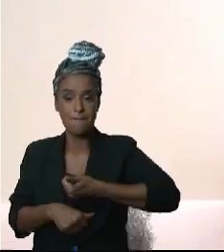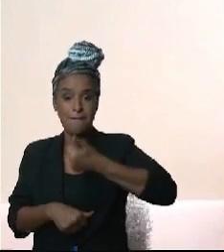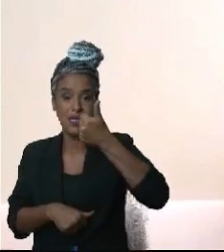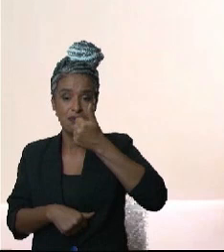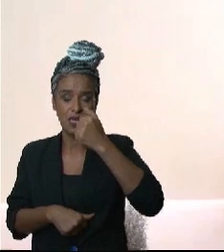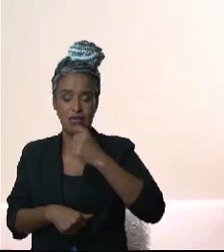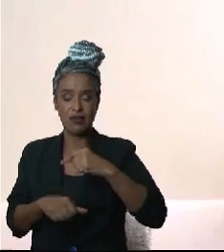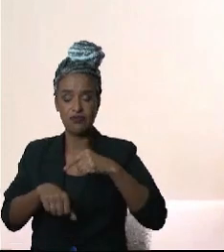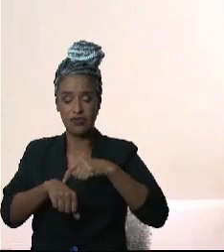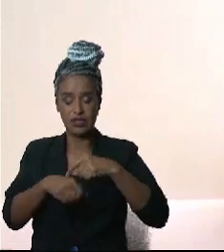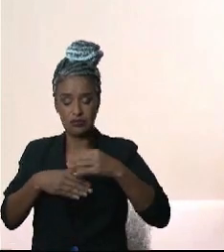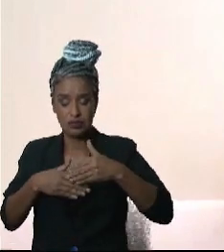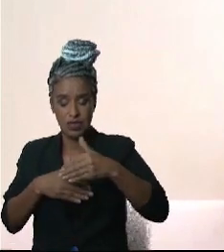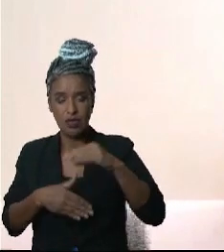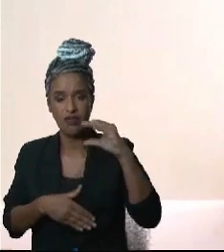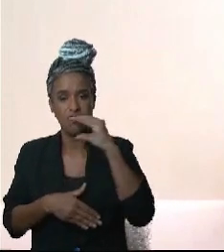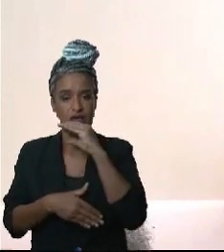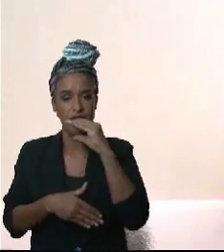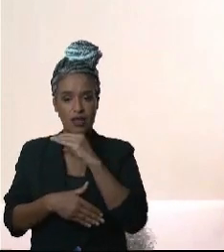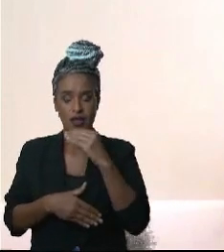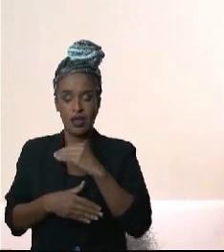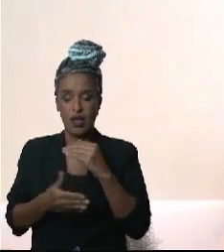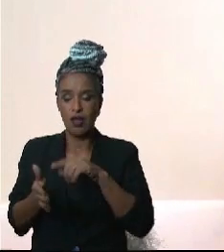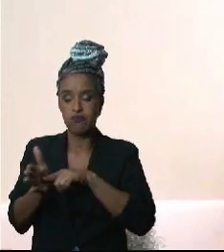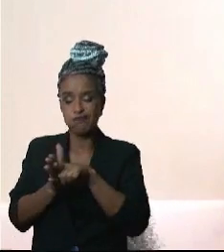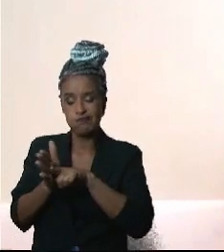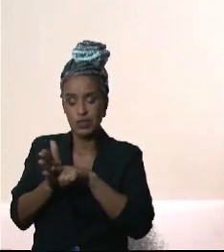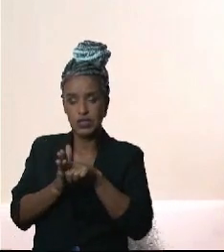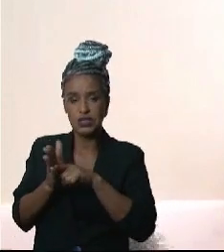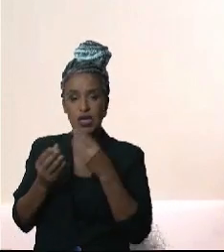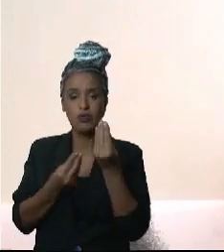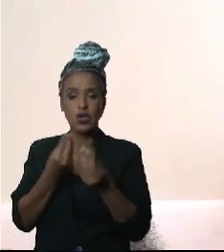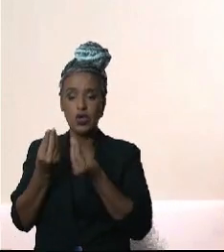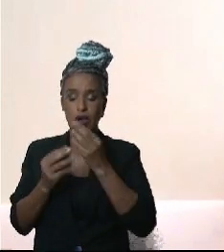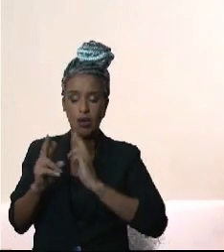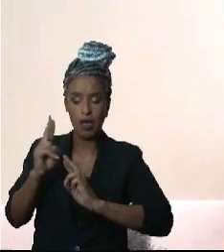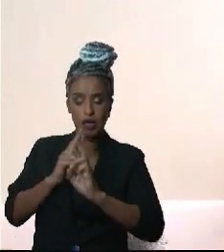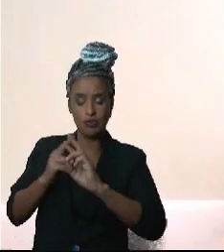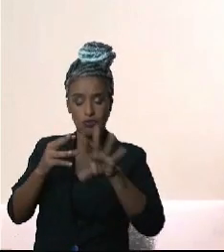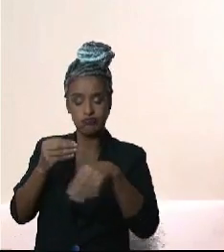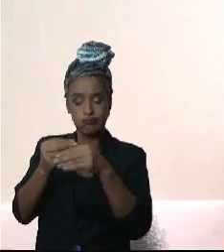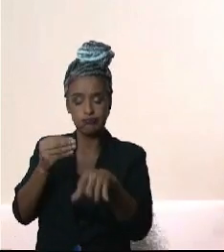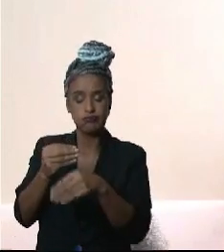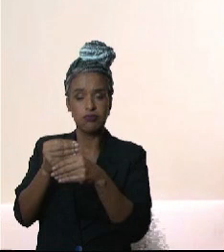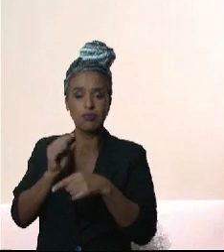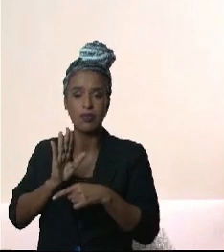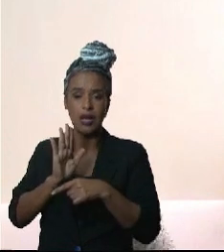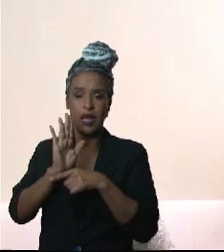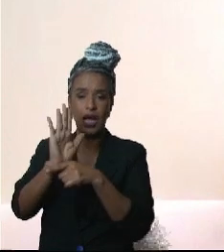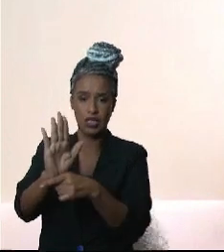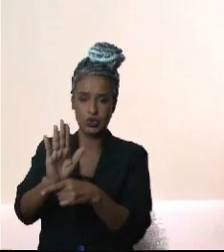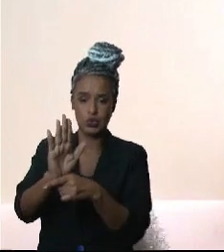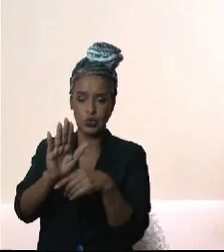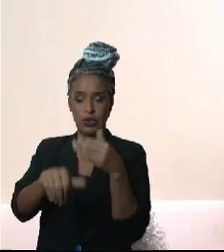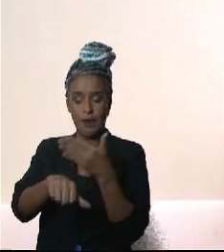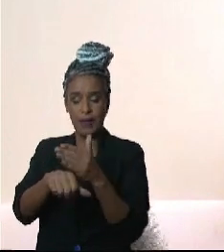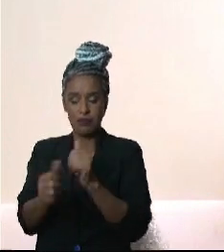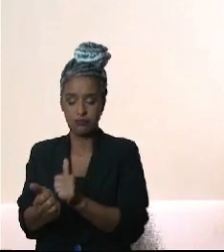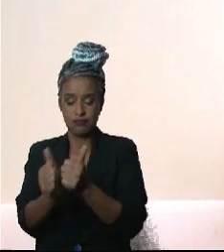europeu um exame nacional voluntário sobre como a União Europeia está contribuindo para pôr em prática a Agenda